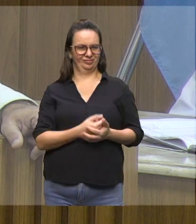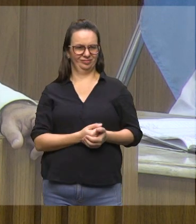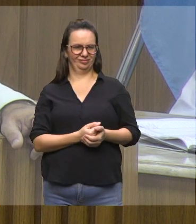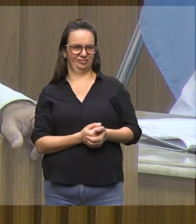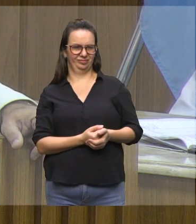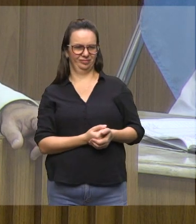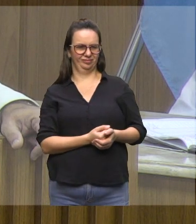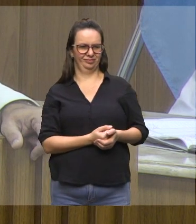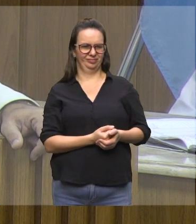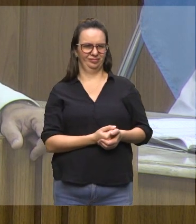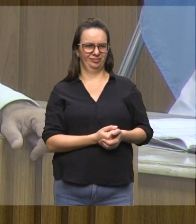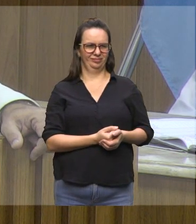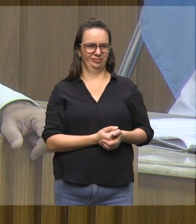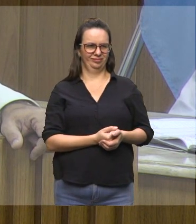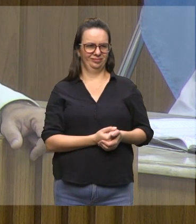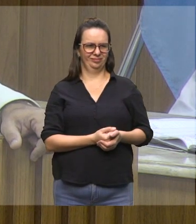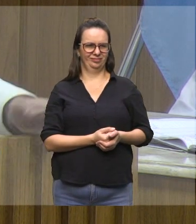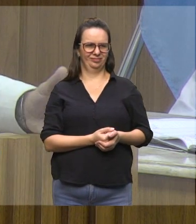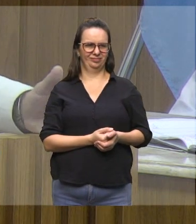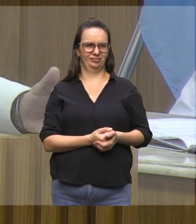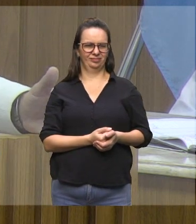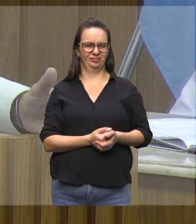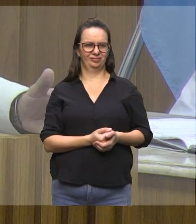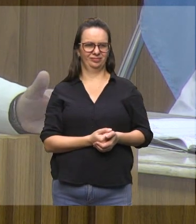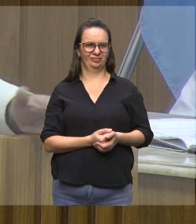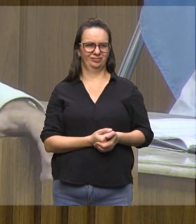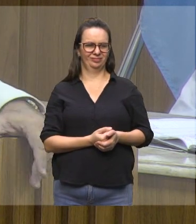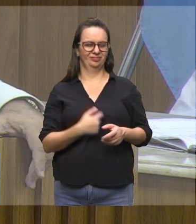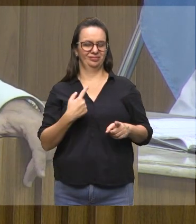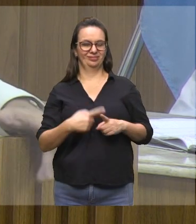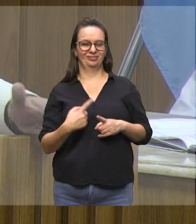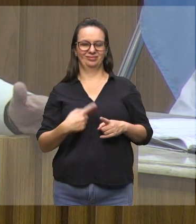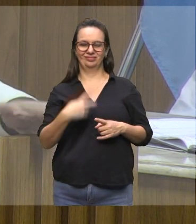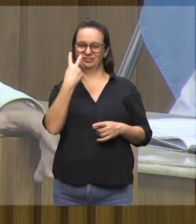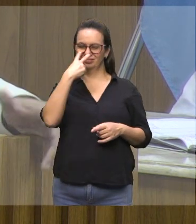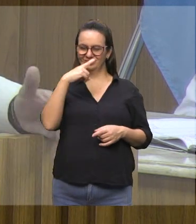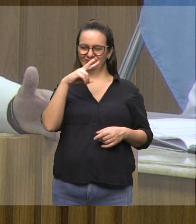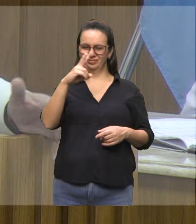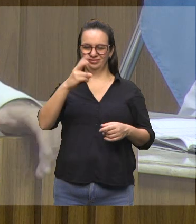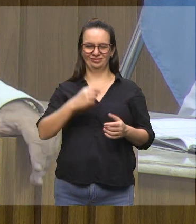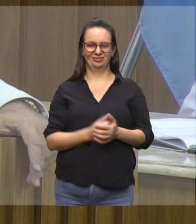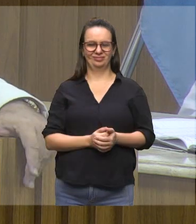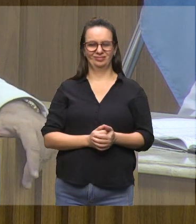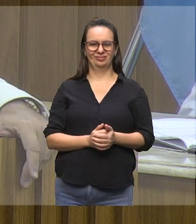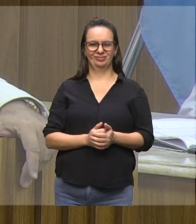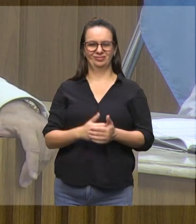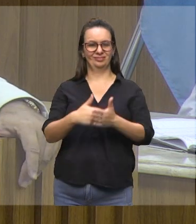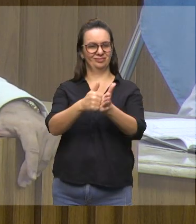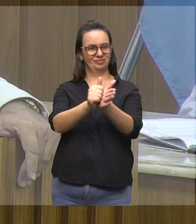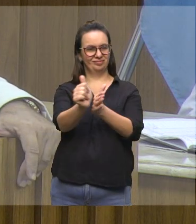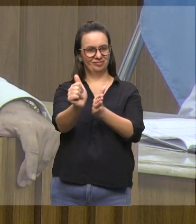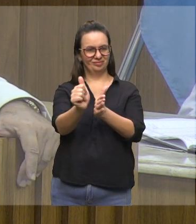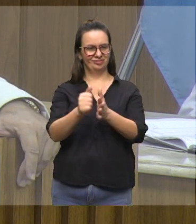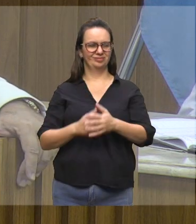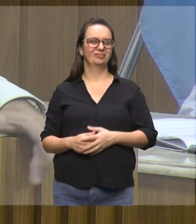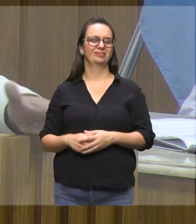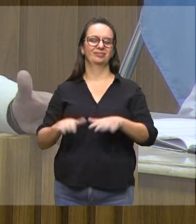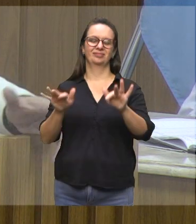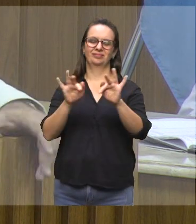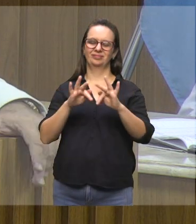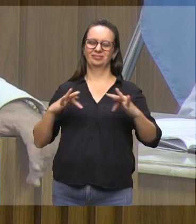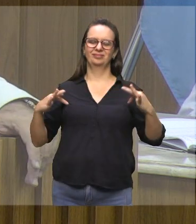porque a gente viu o futebol lá, a família, as crianças,